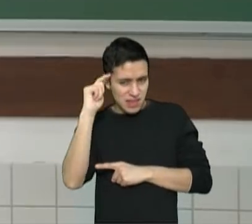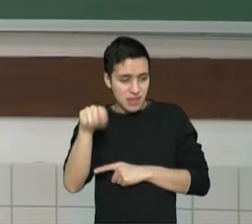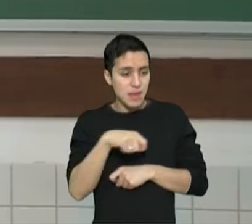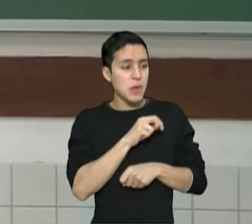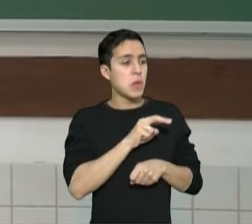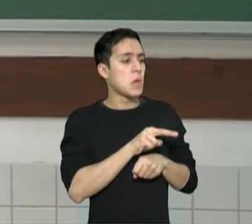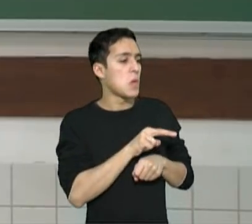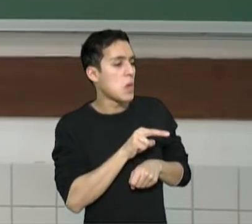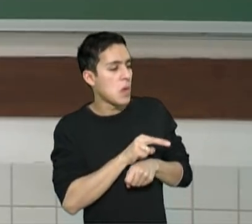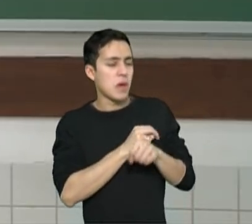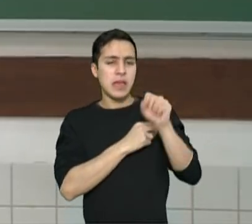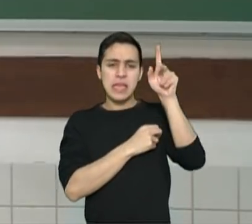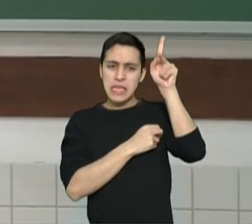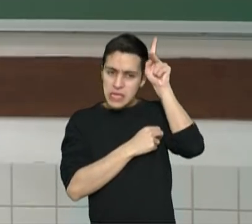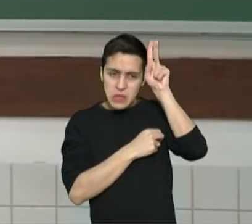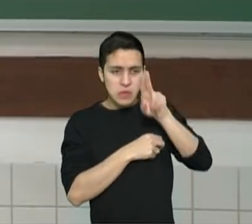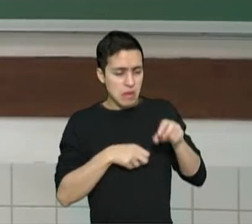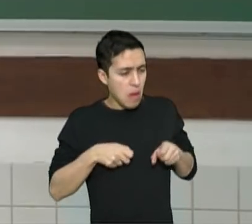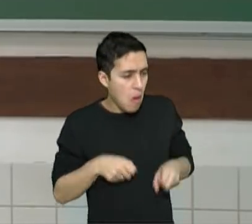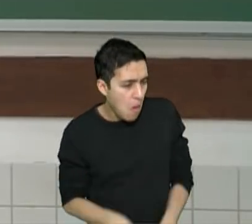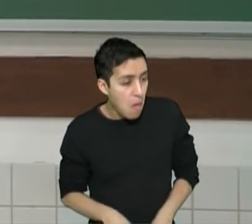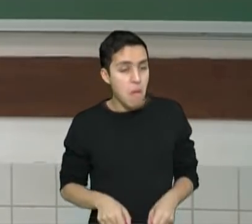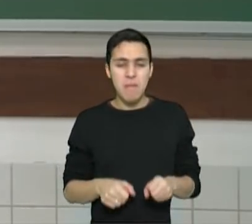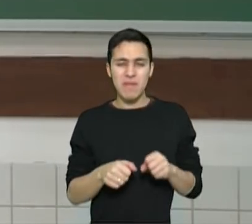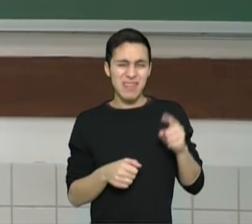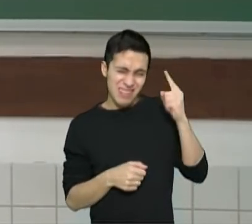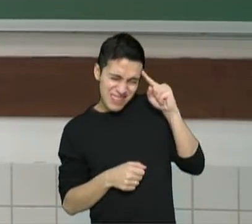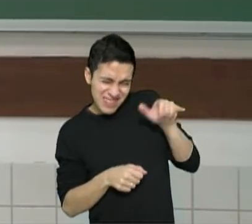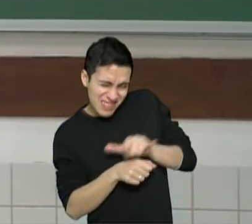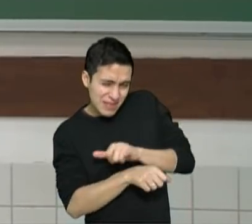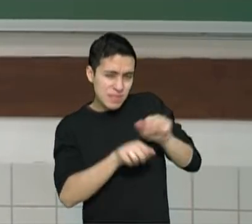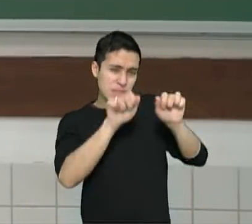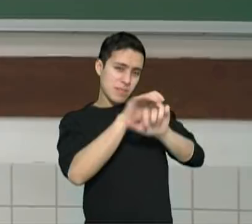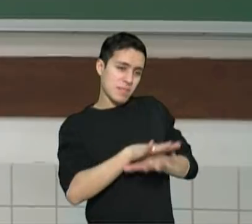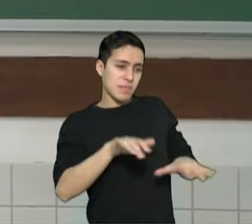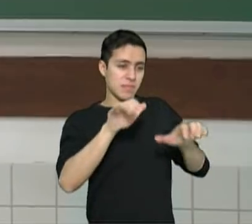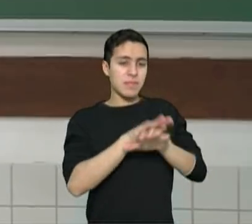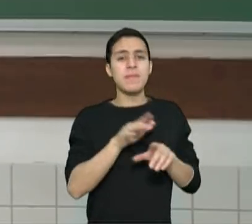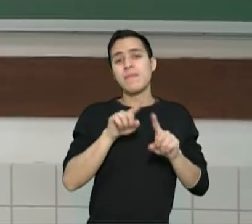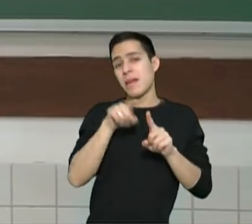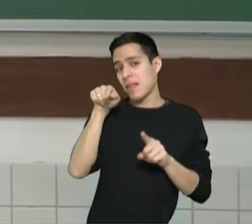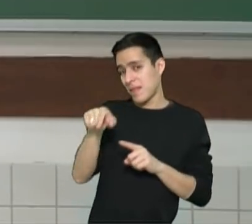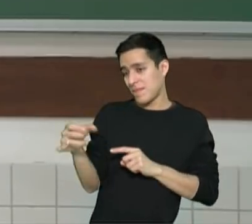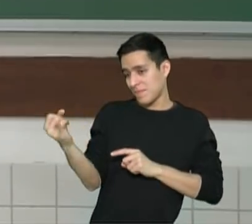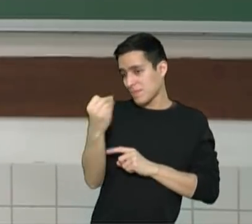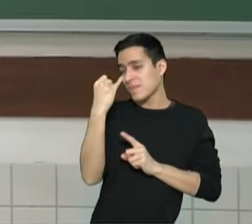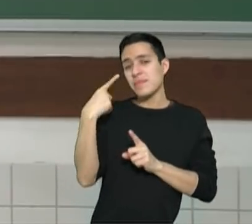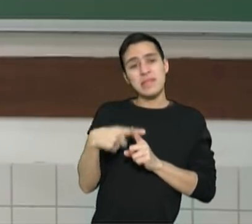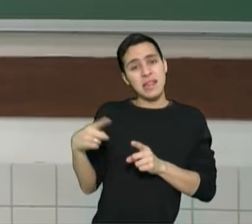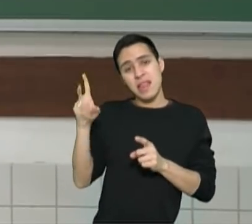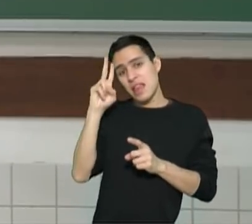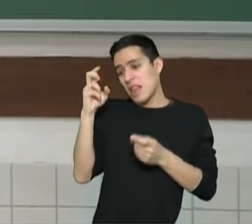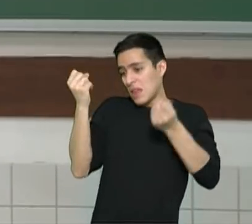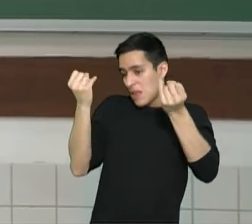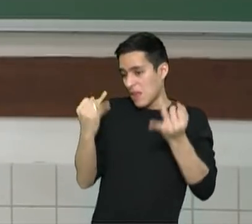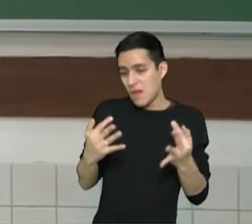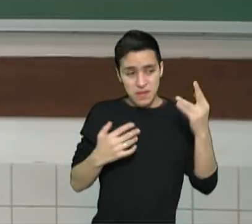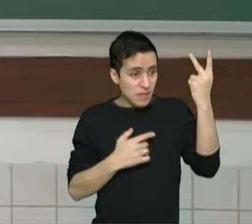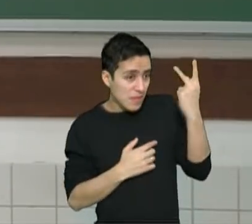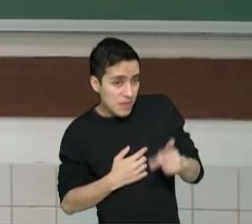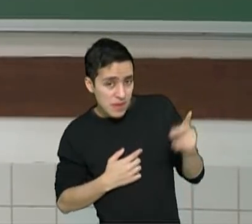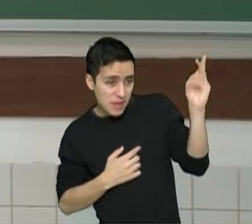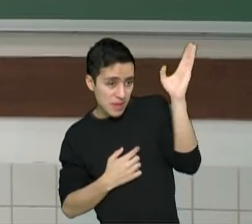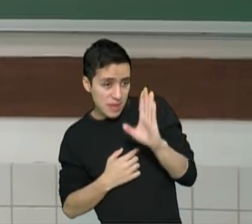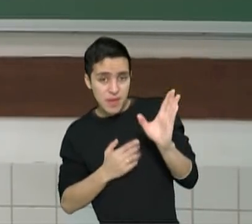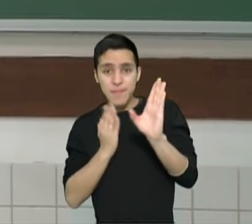de vestir ali os índios, né? Para retratar. Mas mesmo assim é muito importante, porque conta a história do nosso país, né? Através